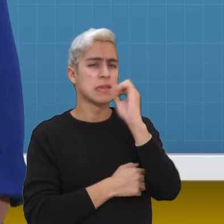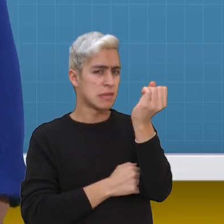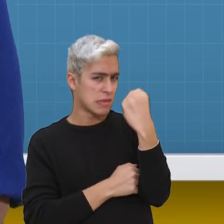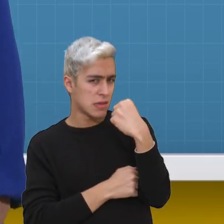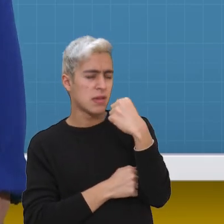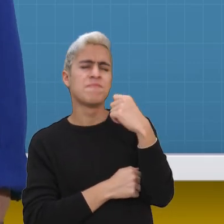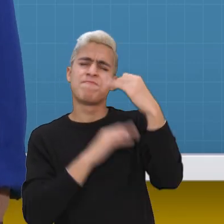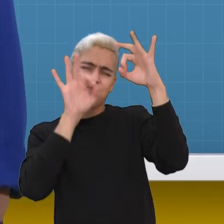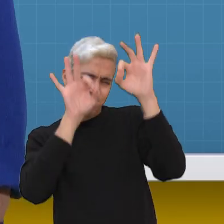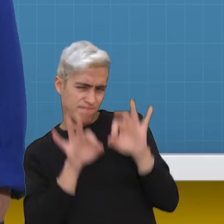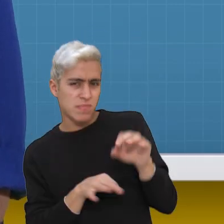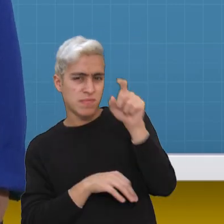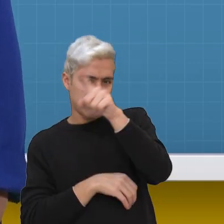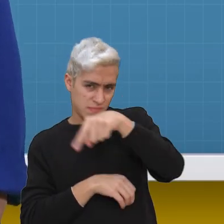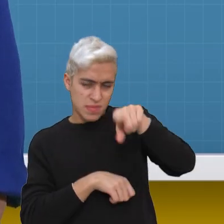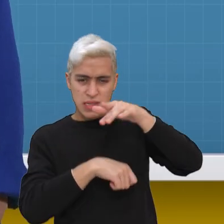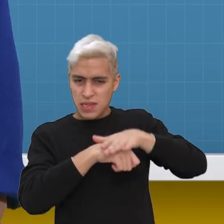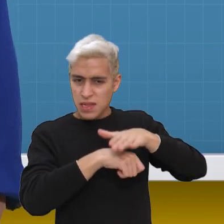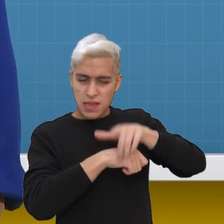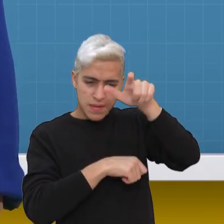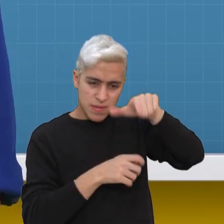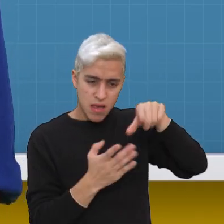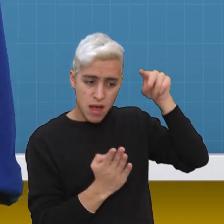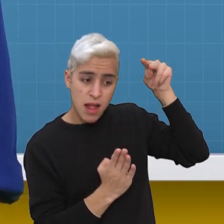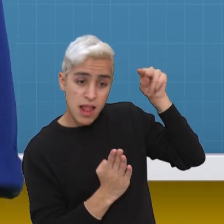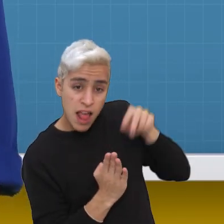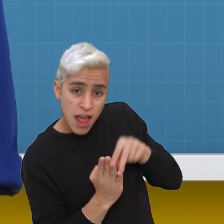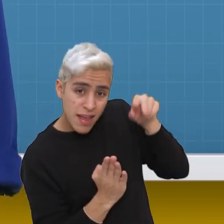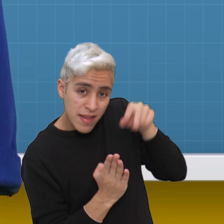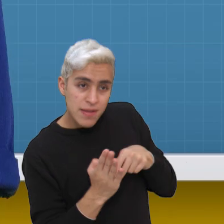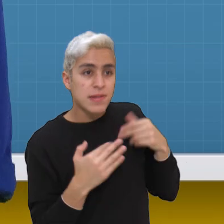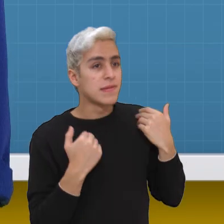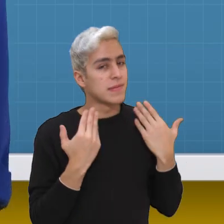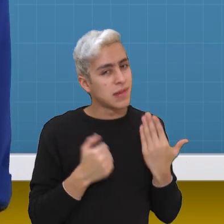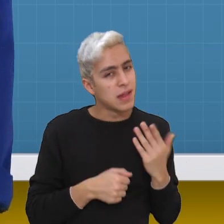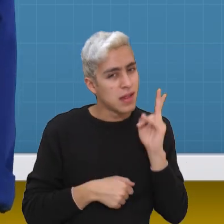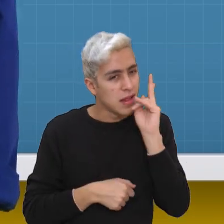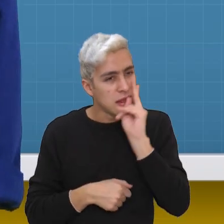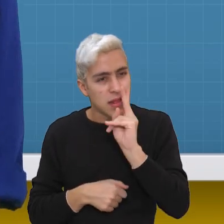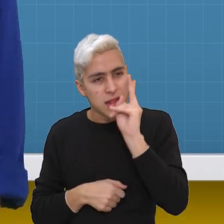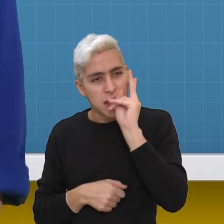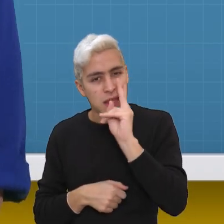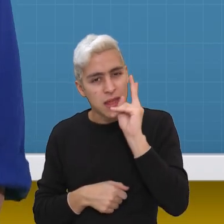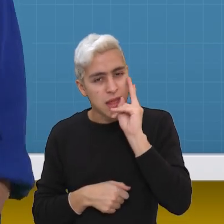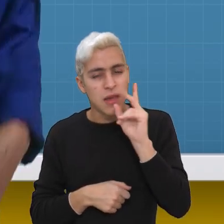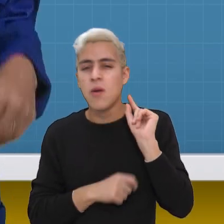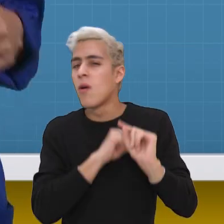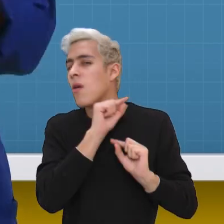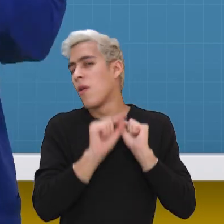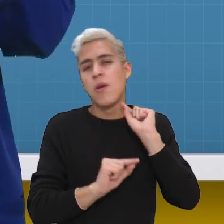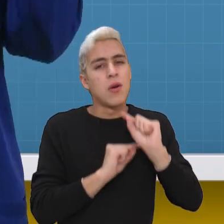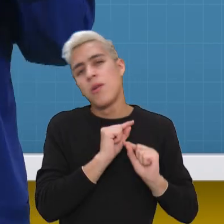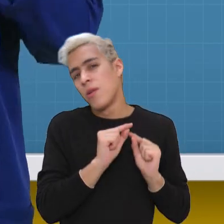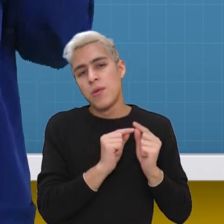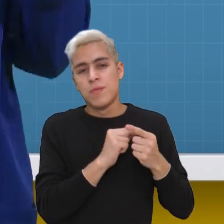você respondeu que sim, eu tenho certeza, porque você é uma pessoa que leu.